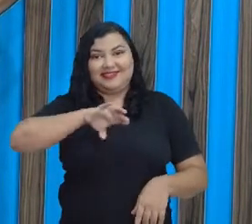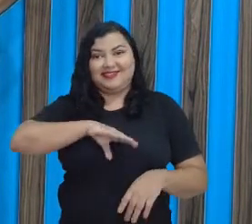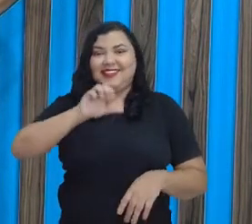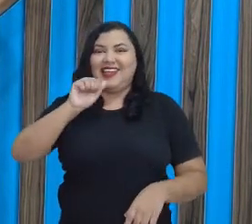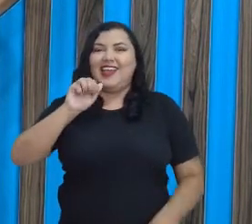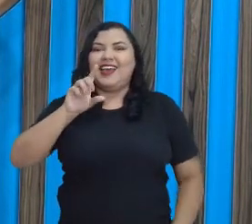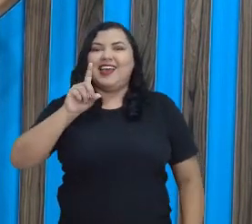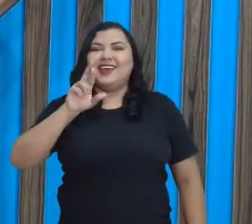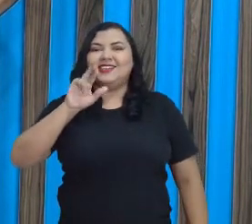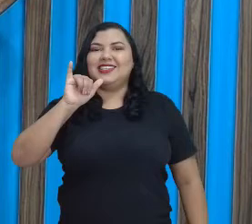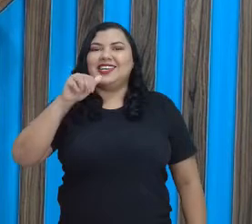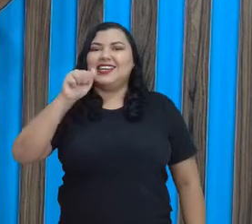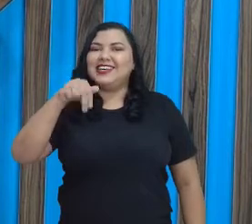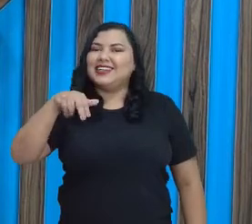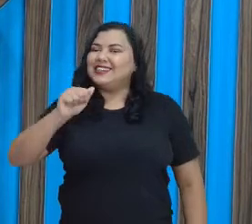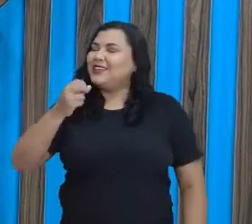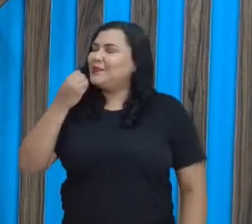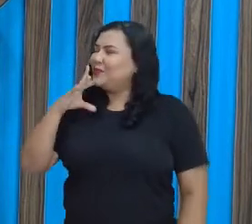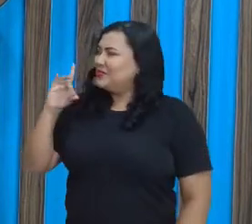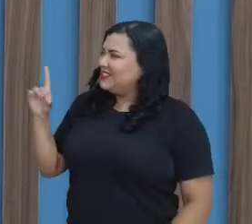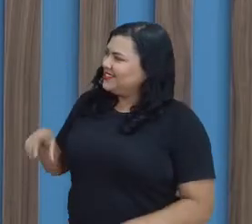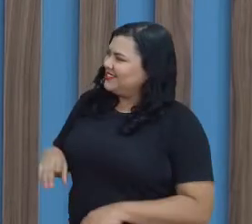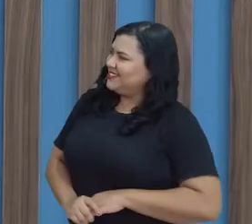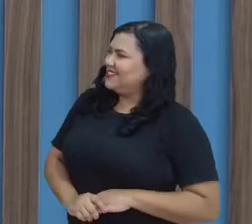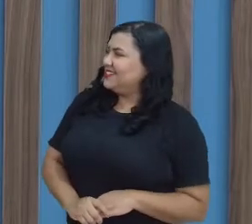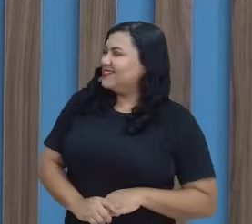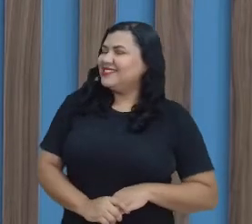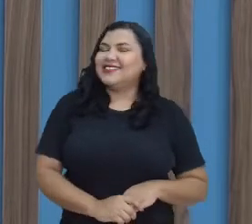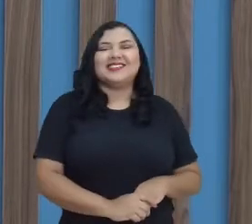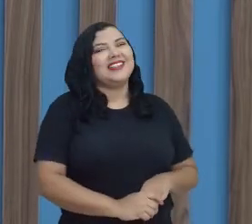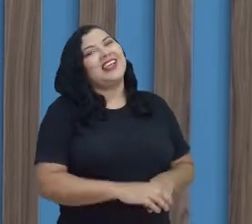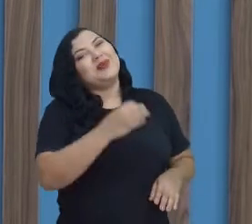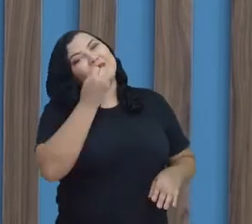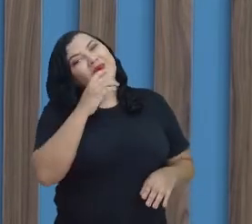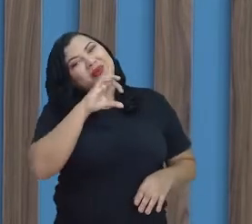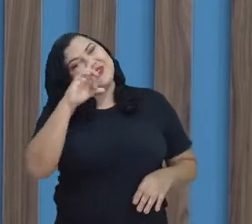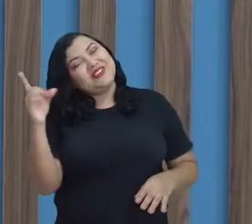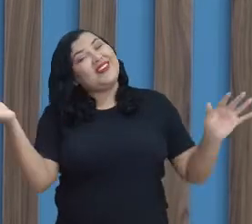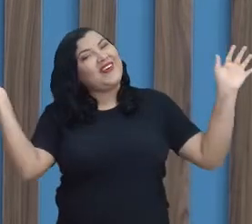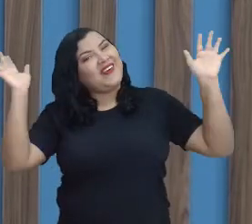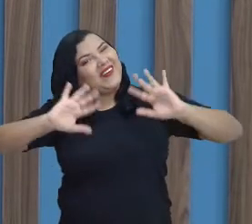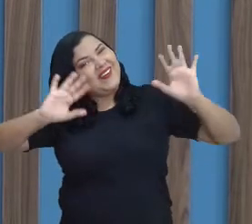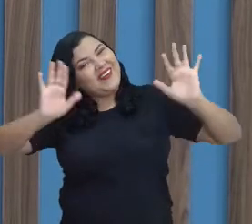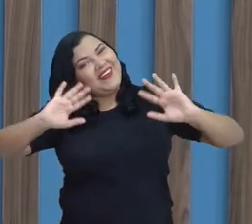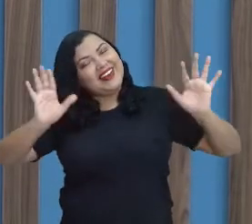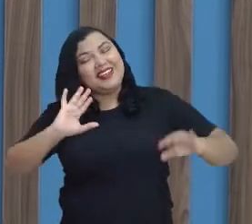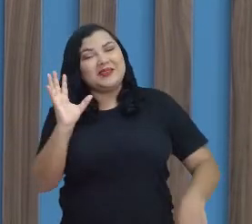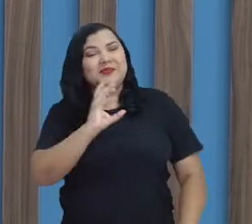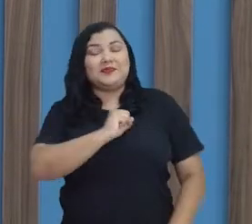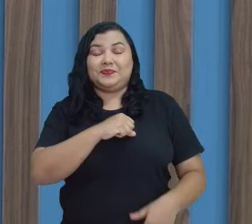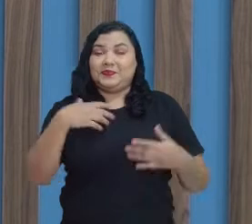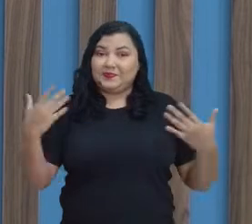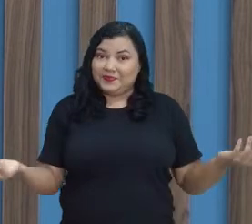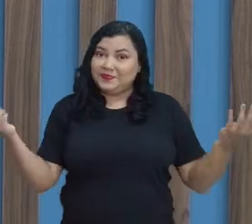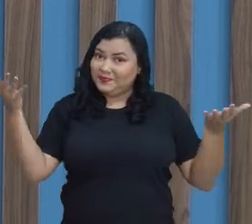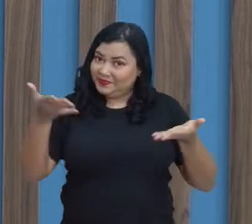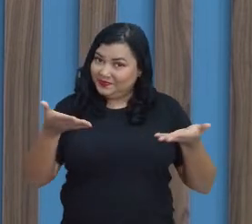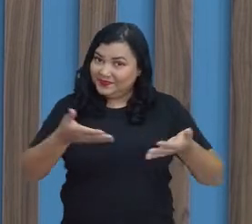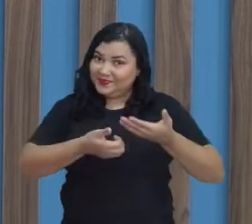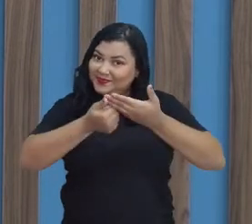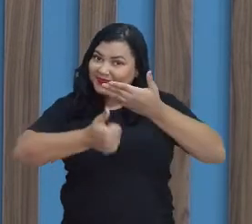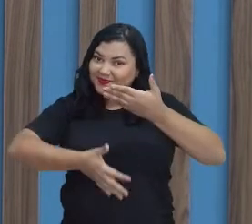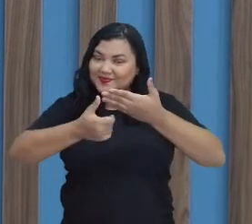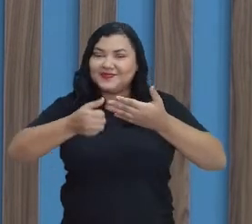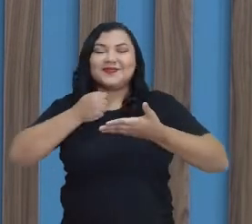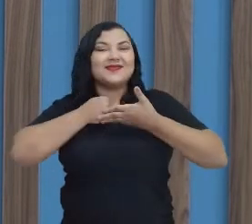dar um oizinho para ela. Bom dia, professora. Bom dia, Camille. Olá, meus amores. Eu estou aqui no chat, como a